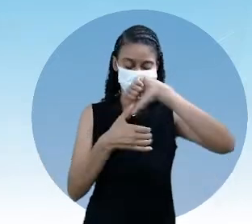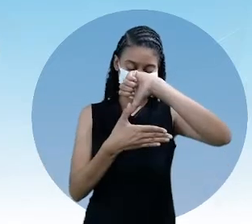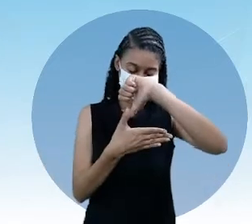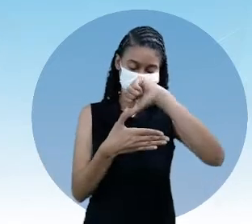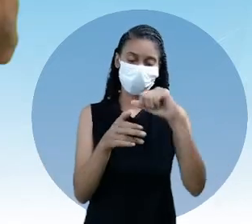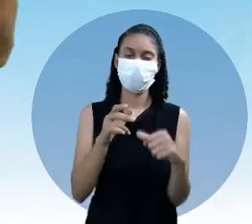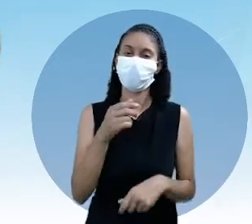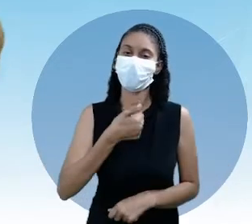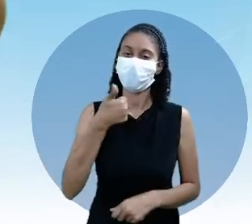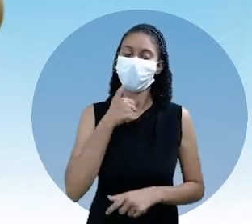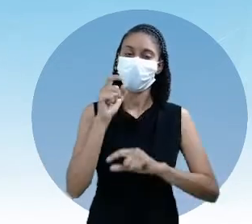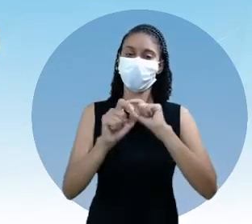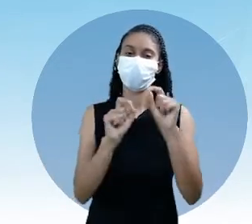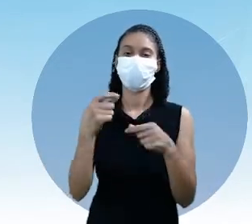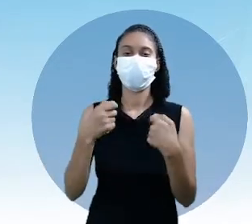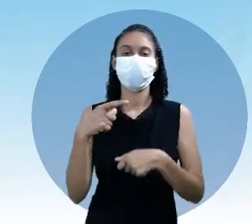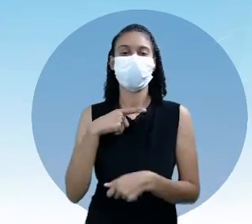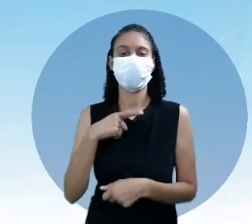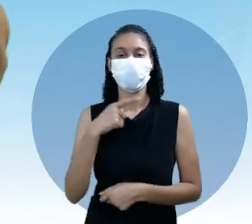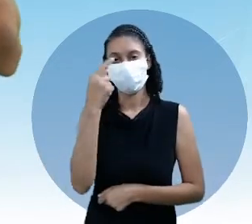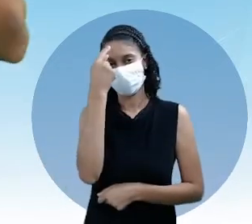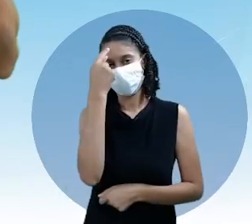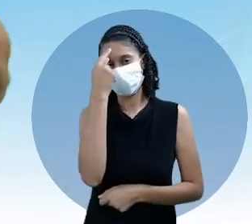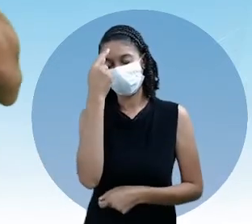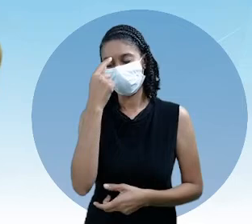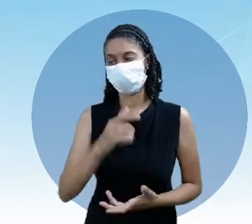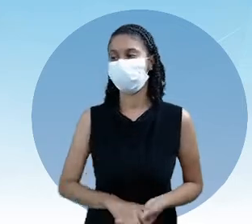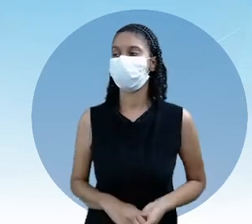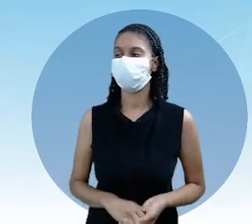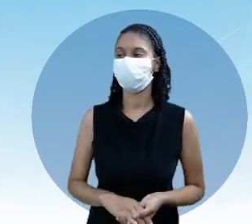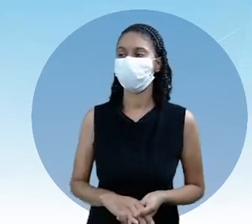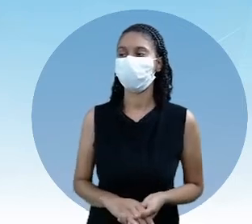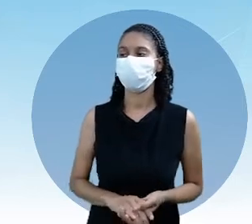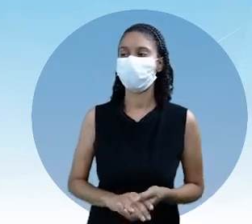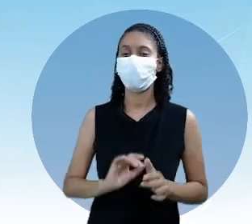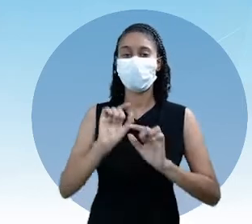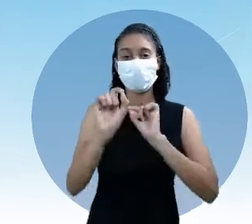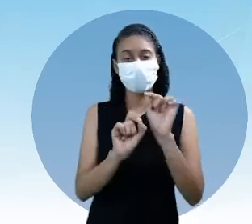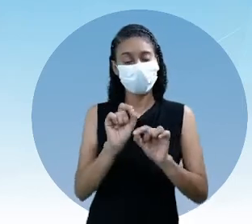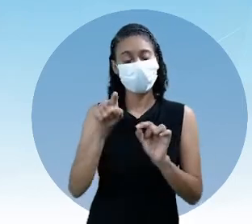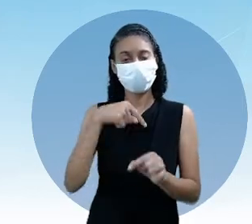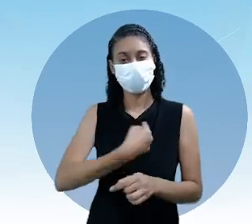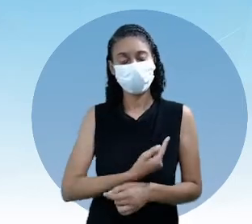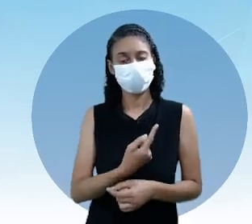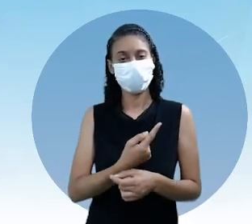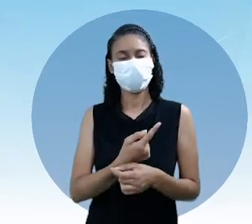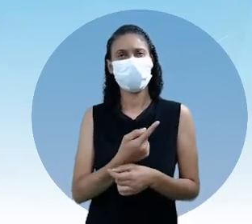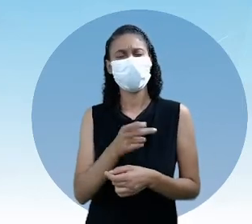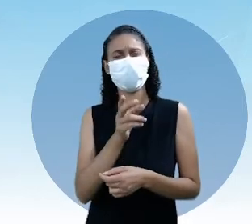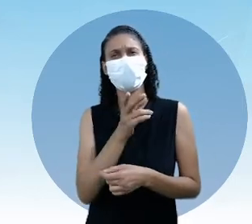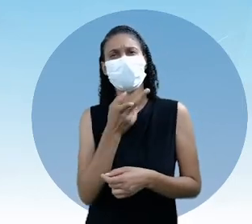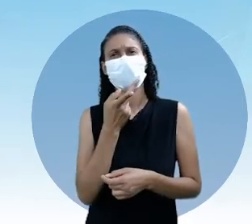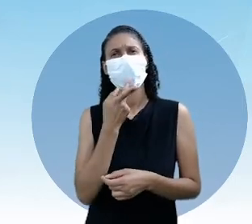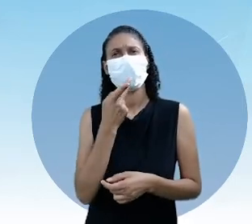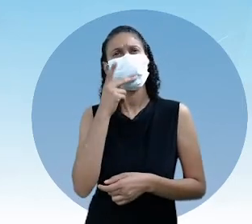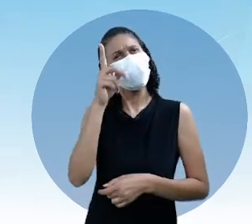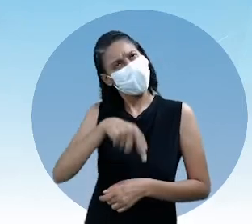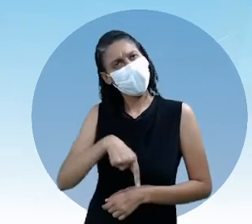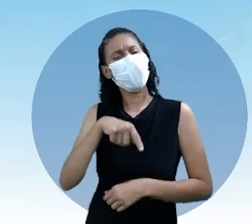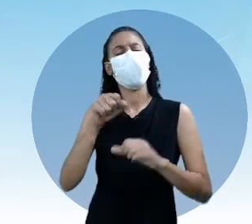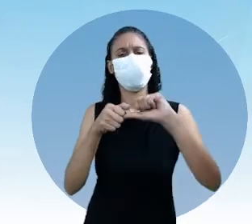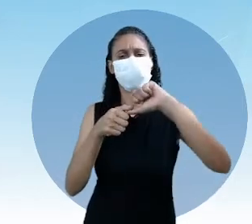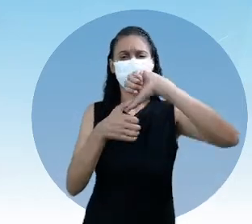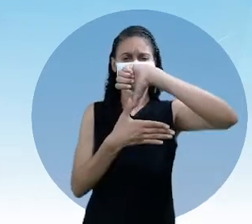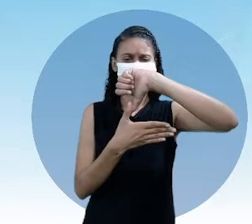Latina, primeiro a gente tem que pensar, primeiro a gente tem que refletir o que é que nós chamamos de América Latina. Então